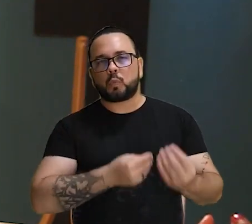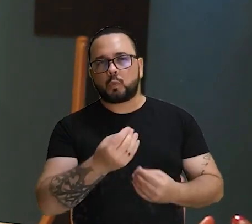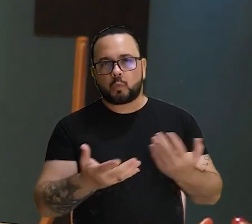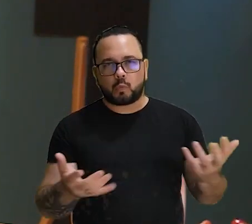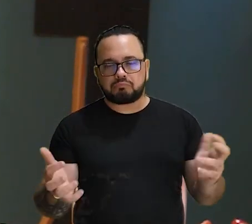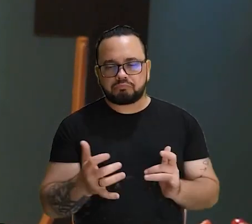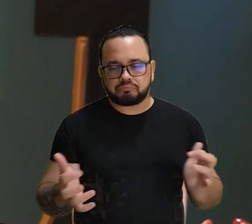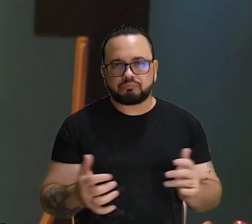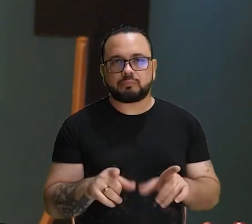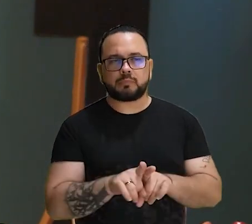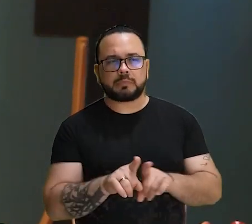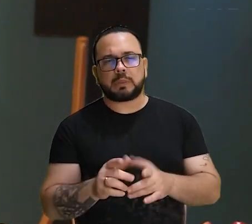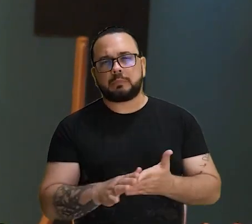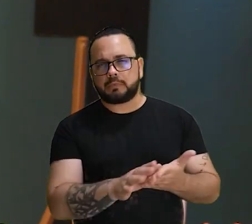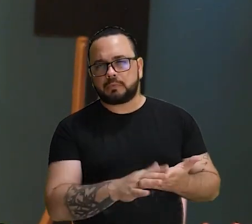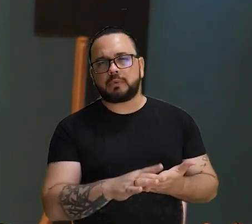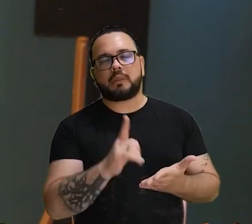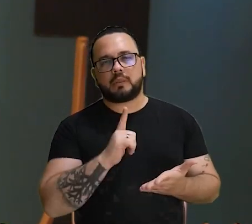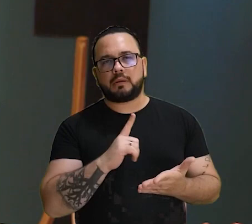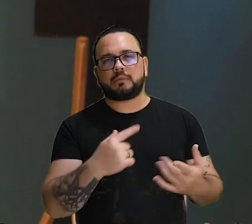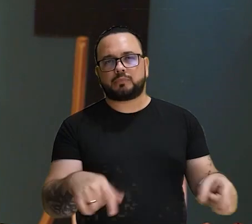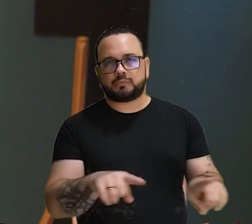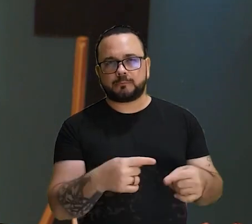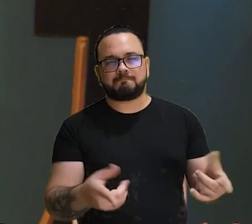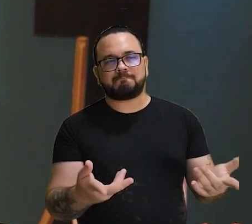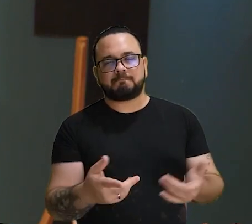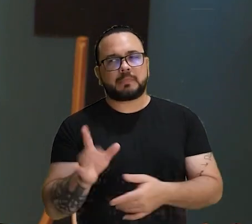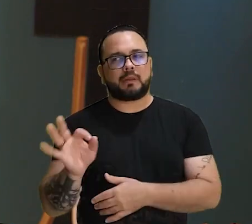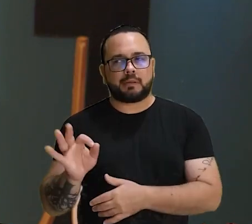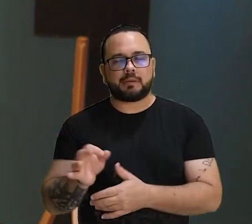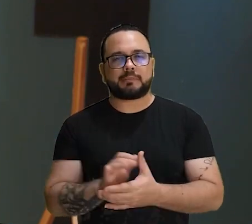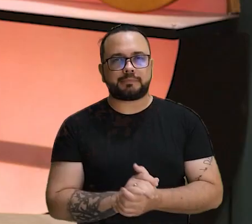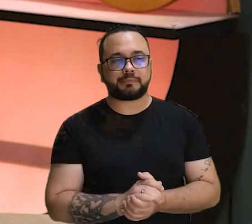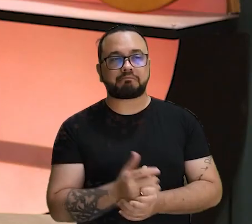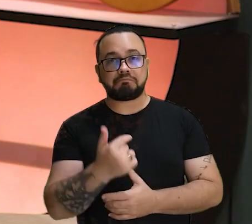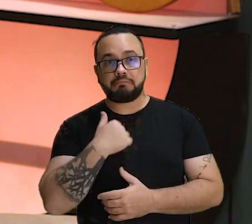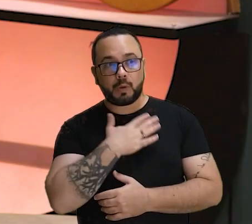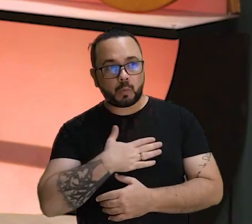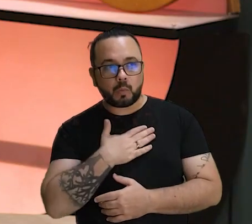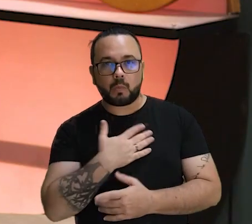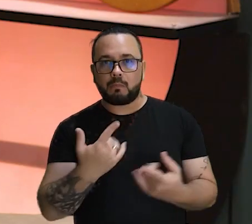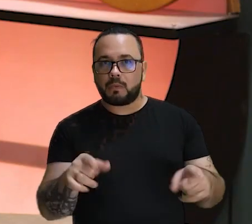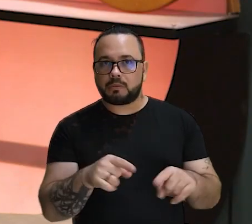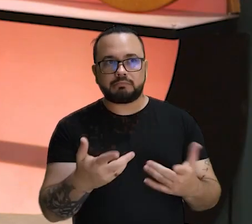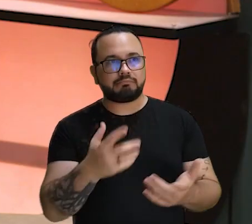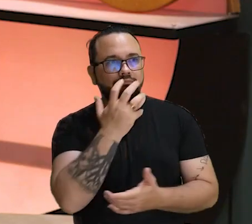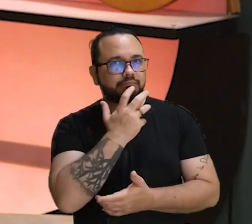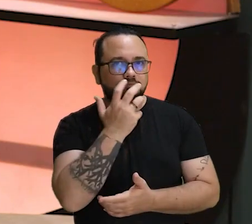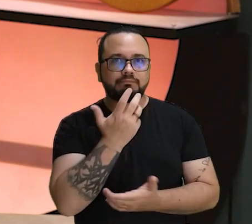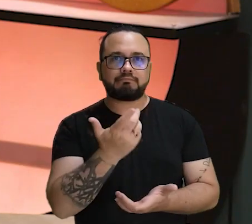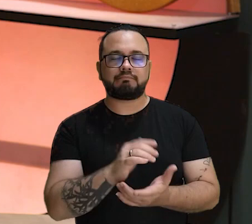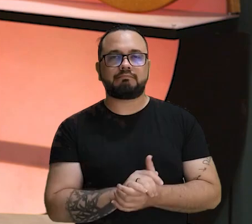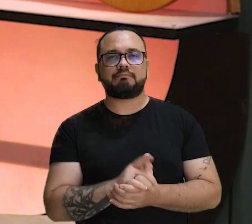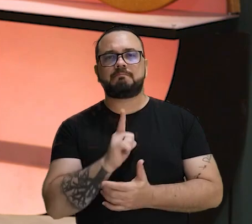do instrumento, samba, enfim. É muita coisa da canção que... Né? Tem muito da canção. Eu piro muito em canção, né? Muito, que